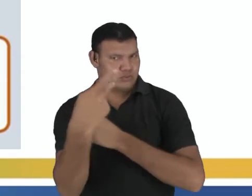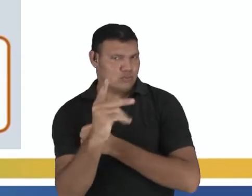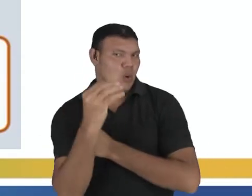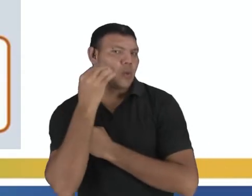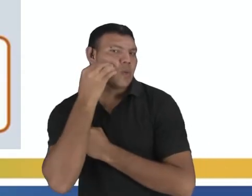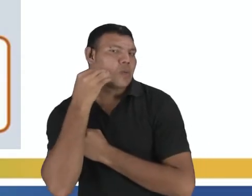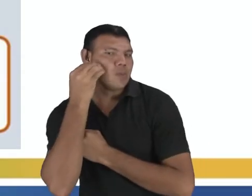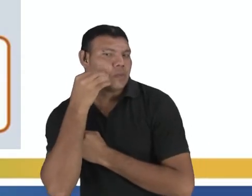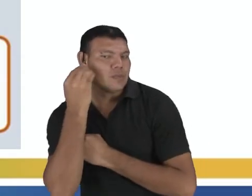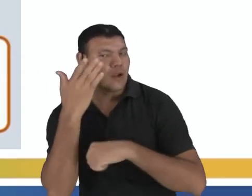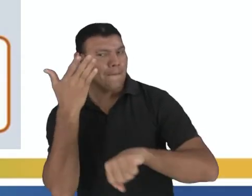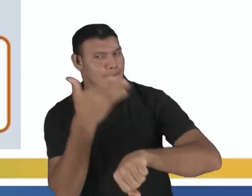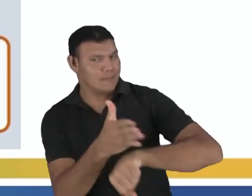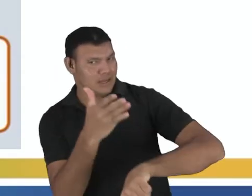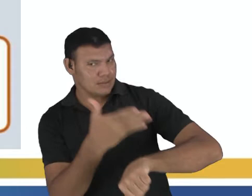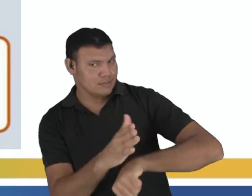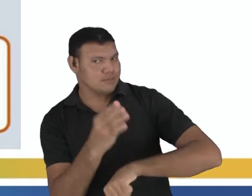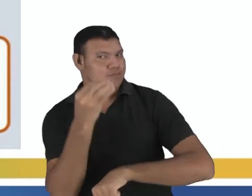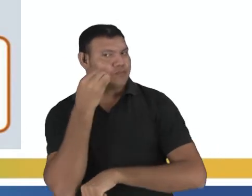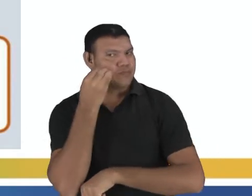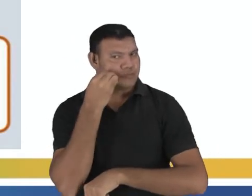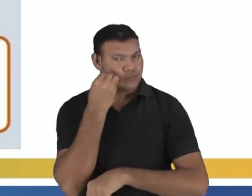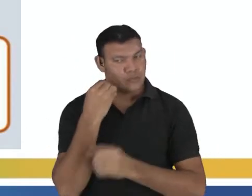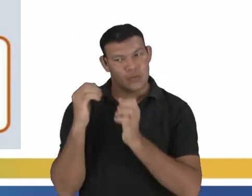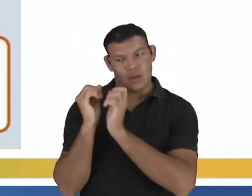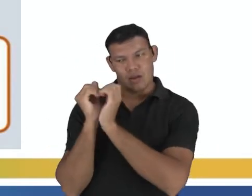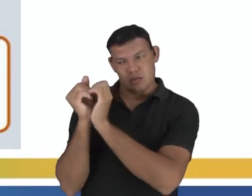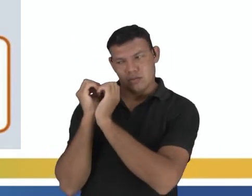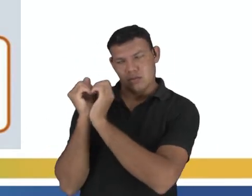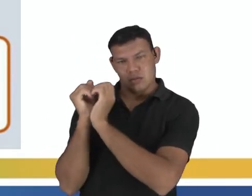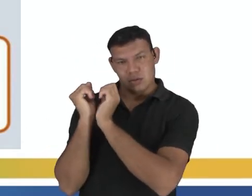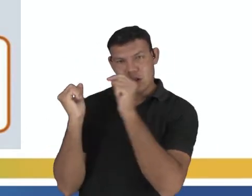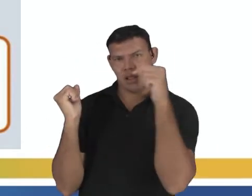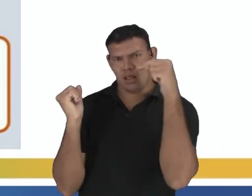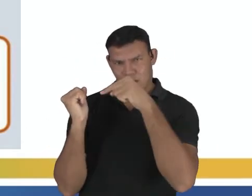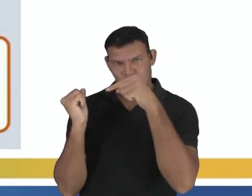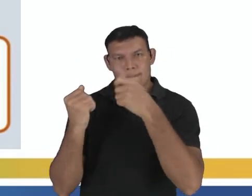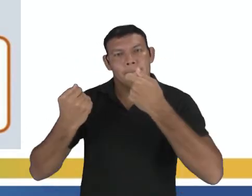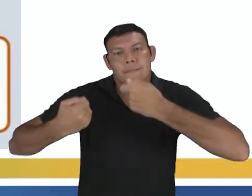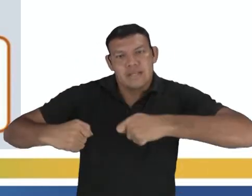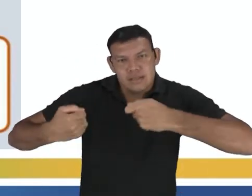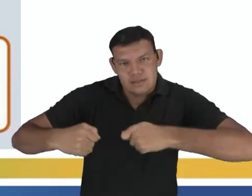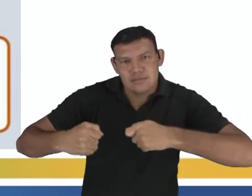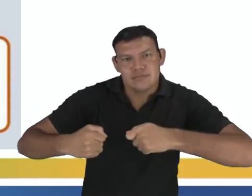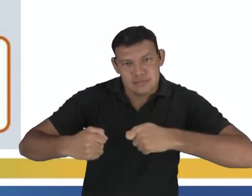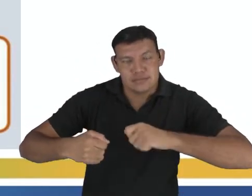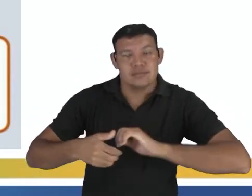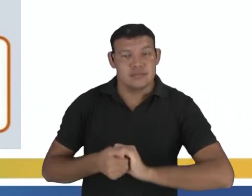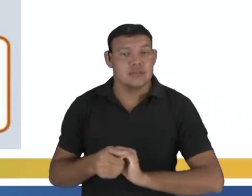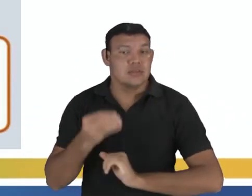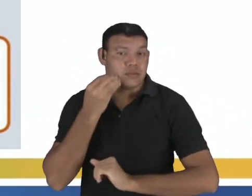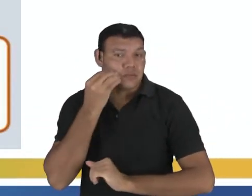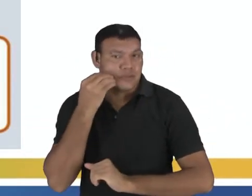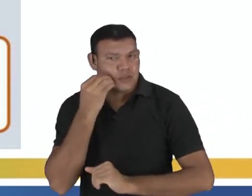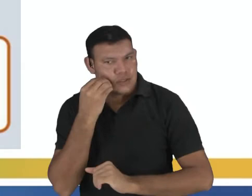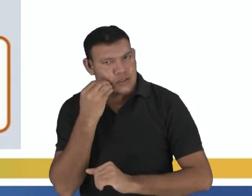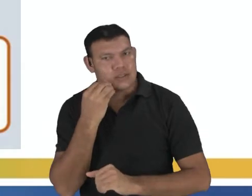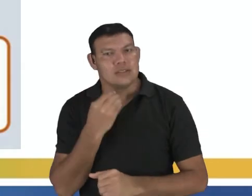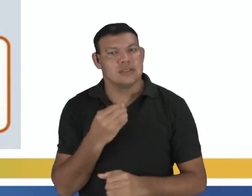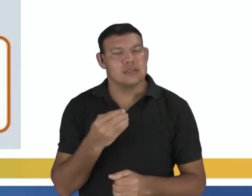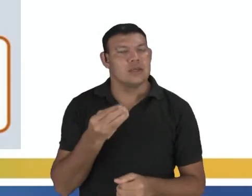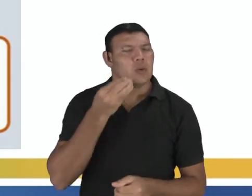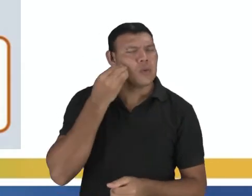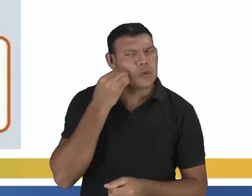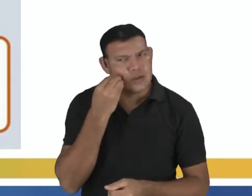de prática experiência. Vai dizer que o nosso cérebro ele precisa necessariamente e ele aprende por tentativa e erro. E